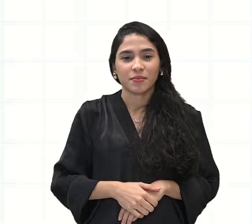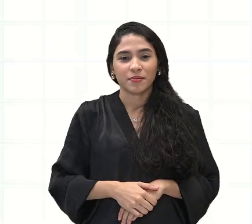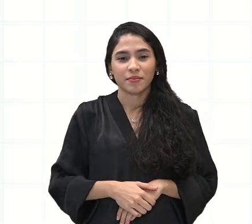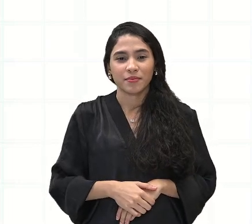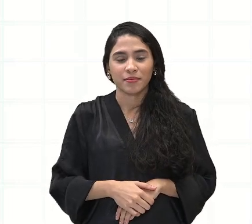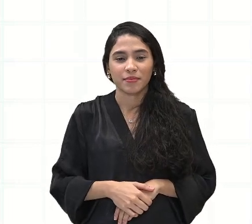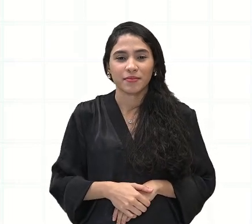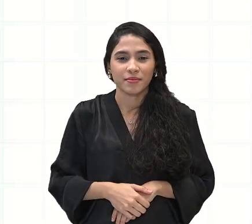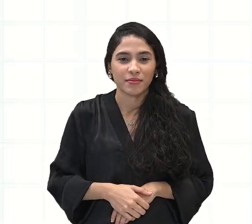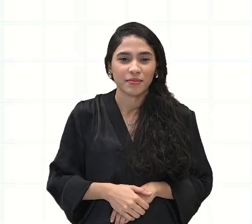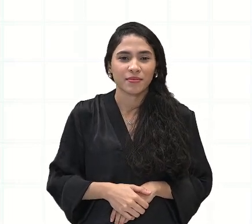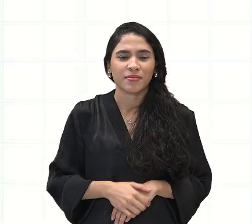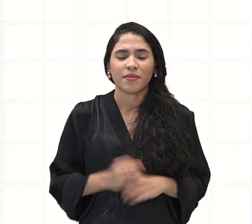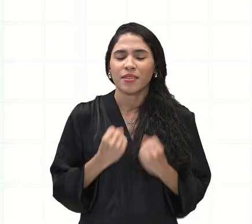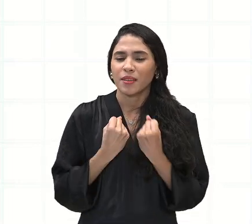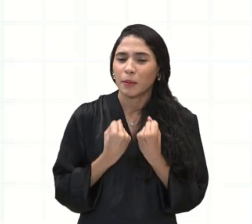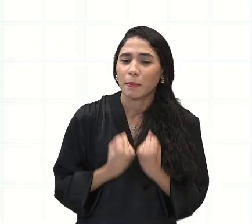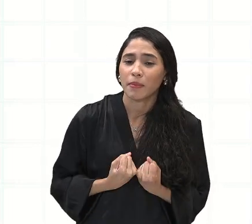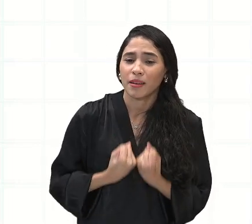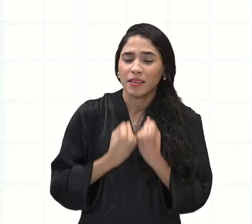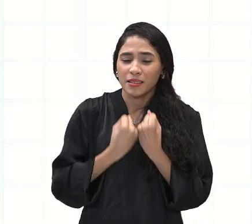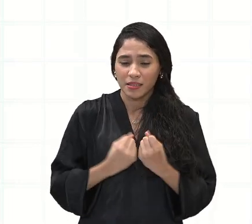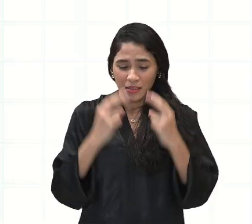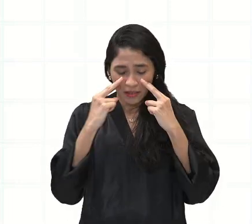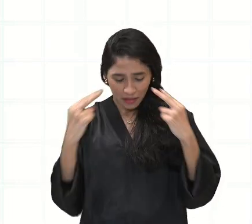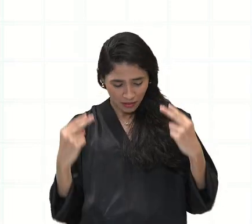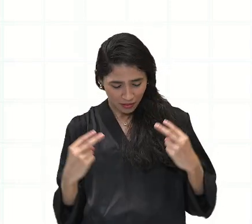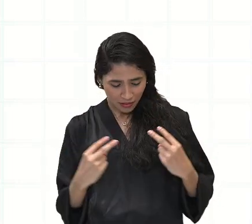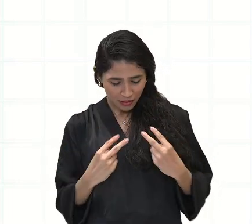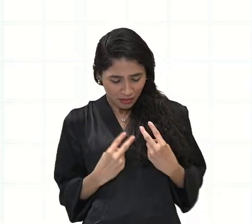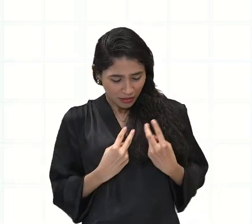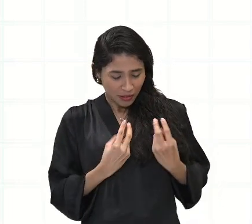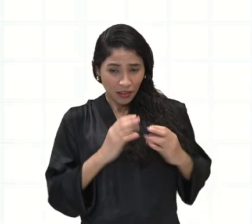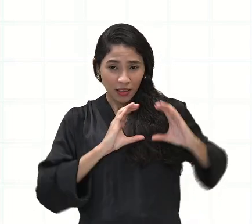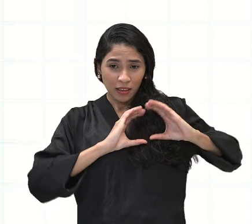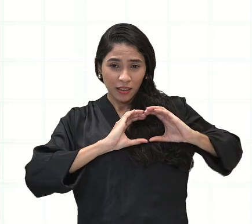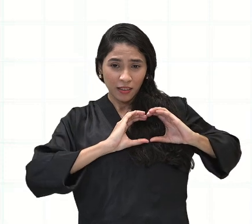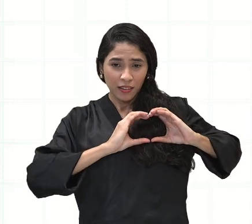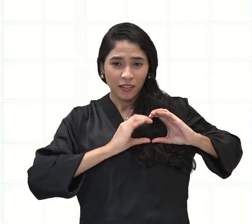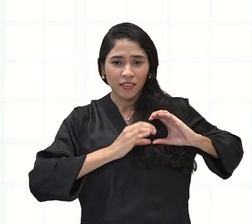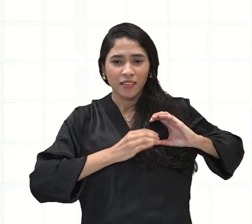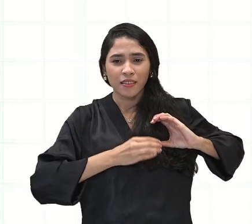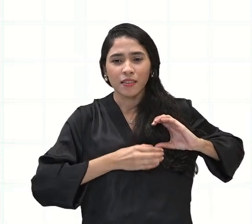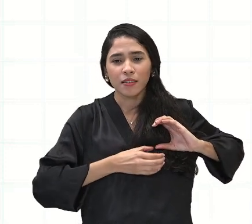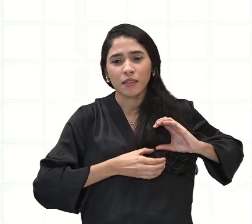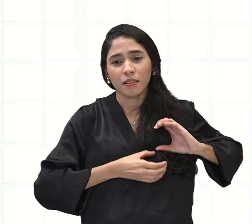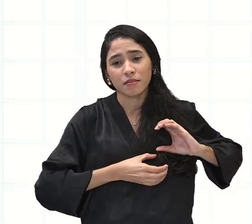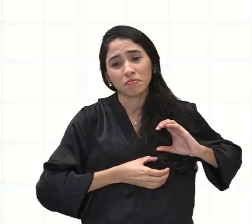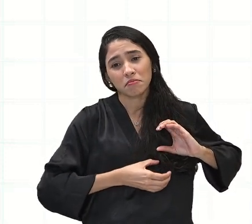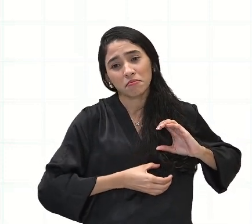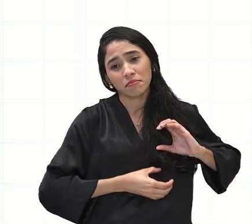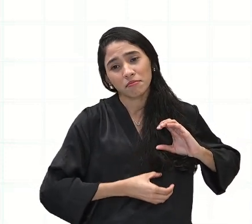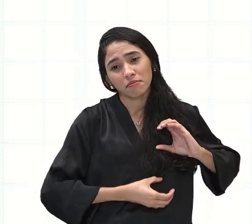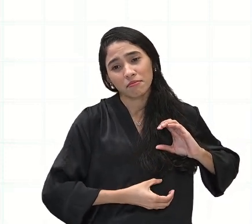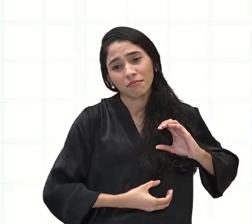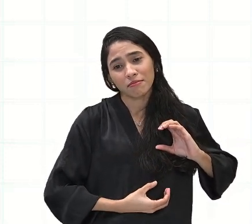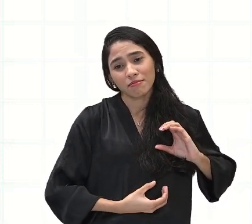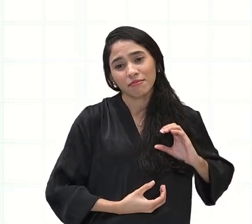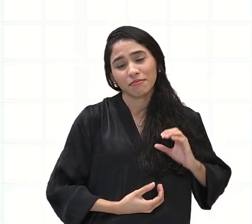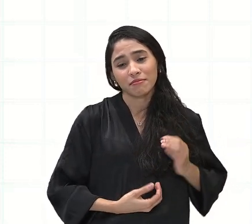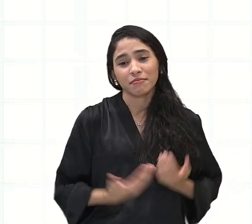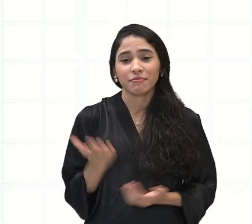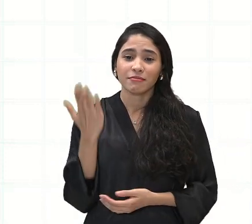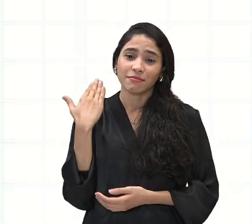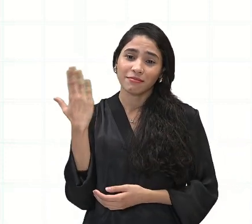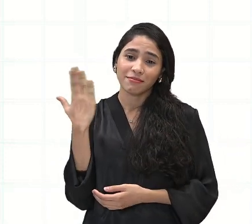Oh, quanto me pesa ver meu próprio amor que se quebra, o amor que era mais forte e voava mais que